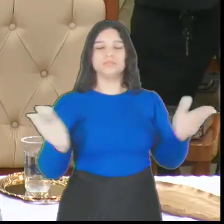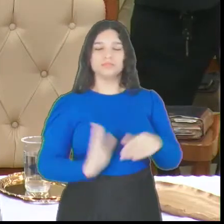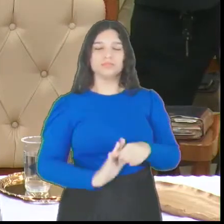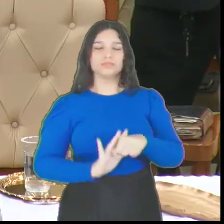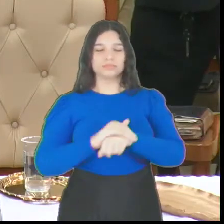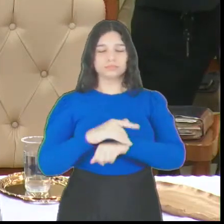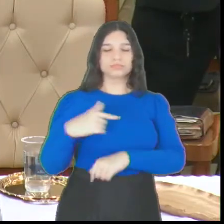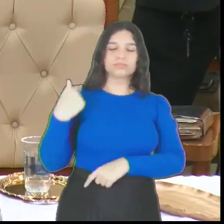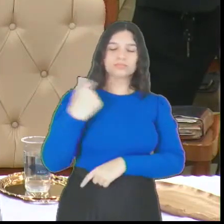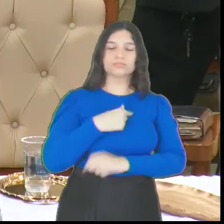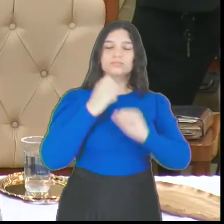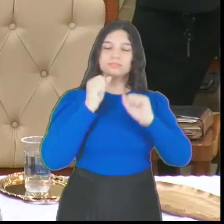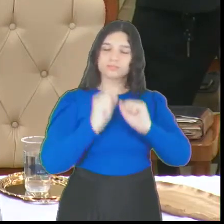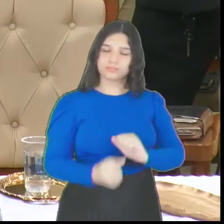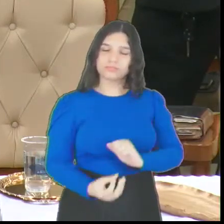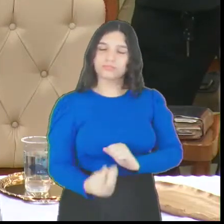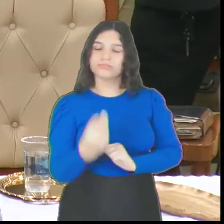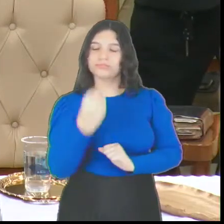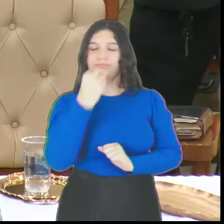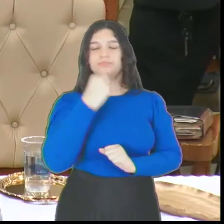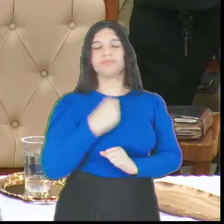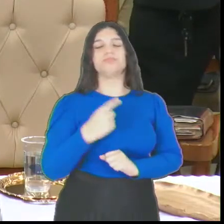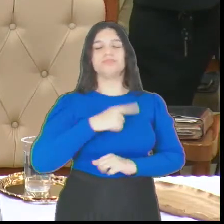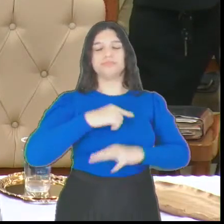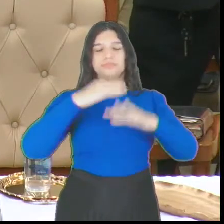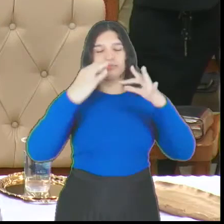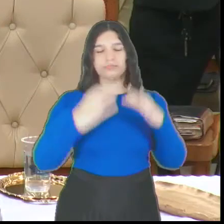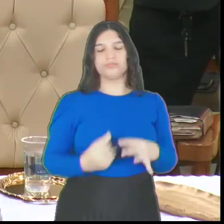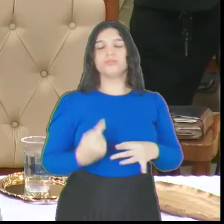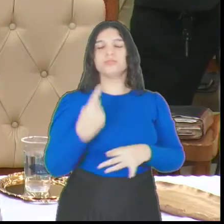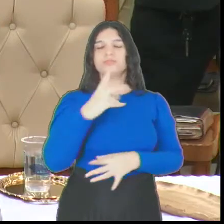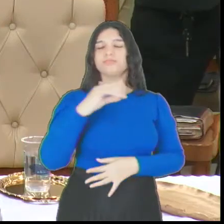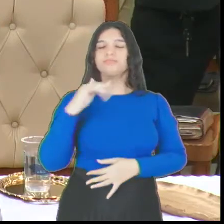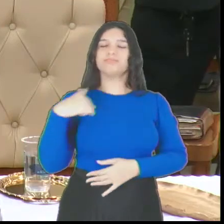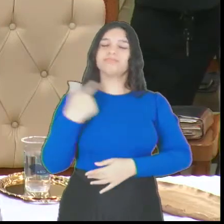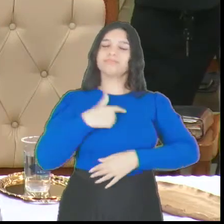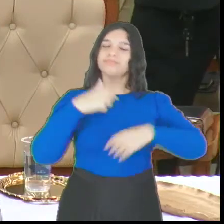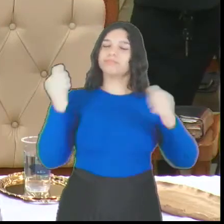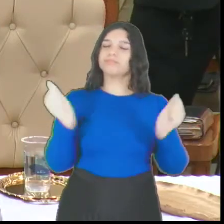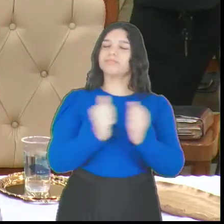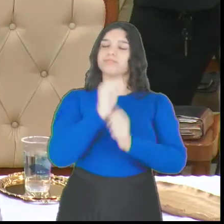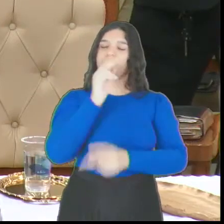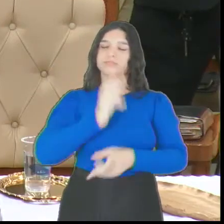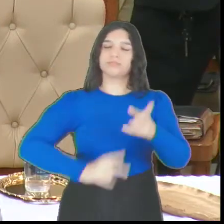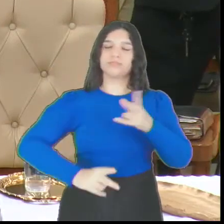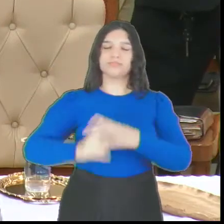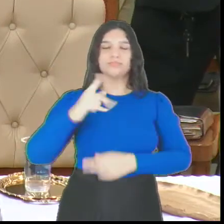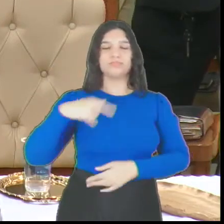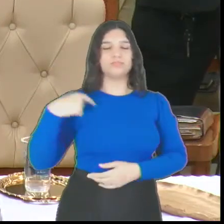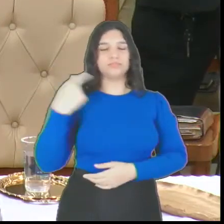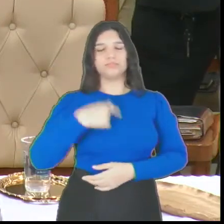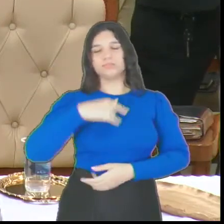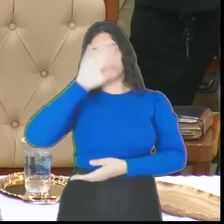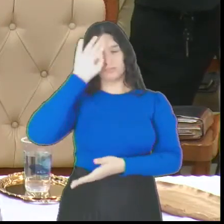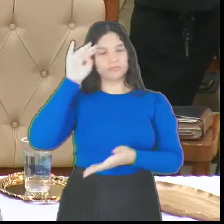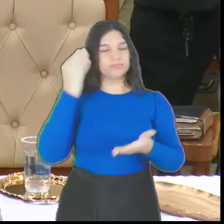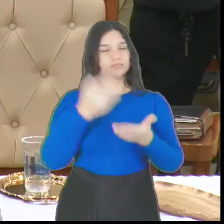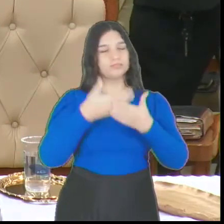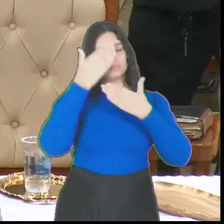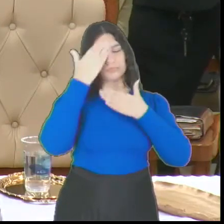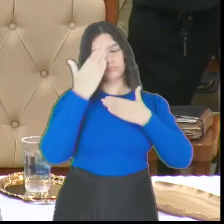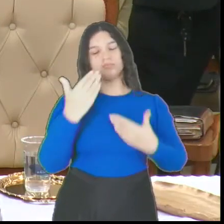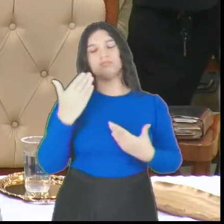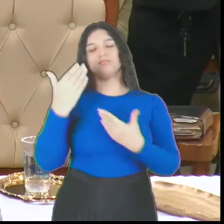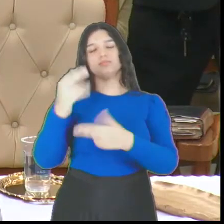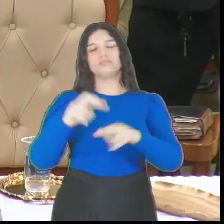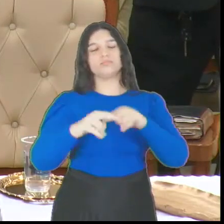nós possamos comê-lo na certeza de que um dia estaremos contigo para todo sempre. Assim nós cremos e te agradecemos